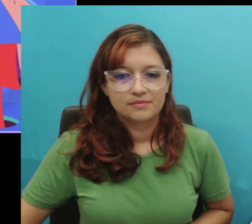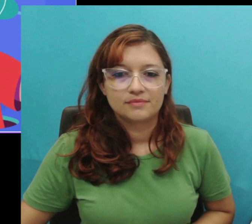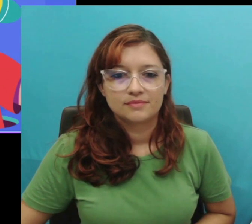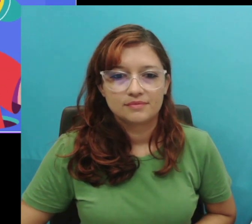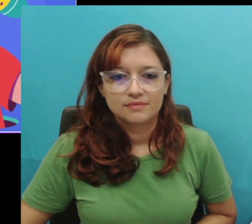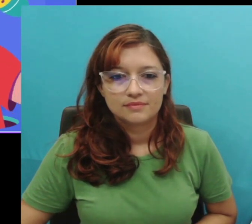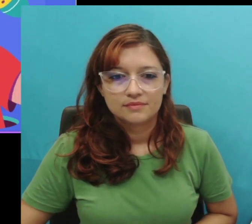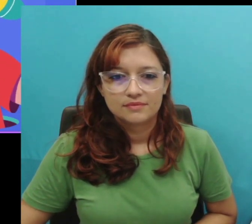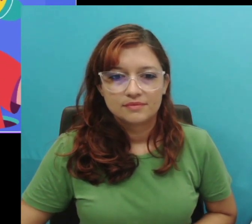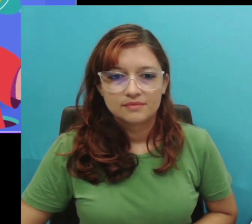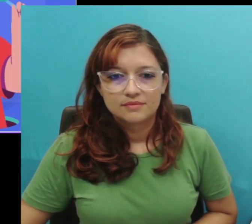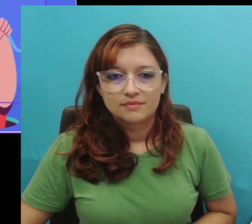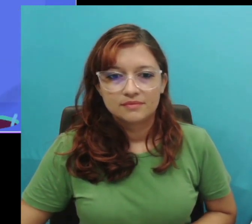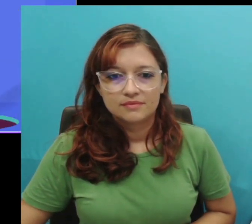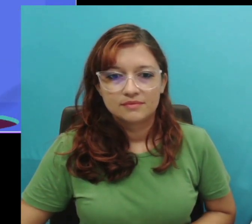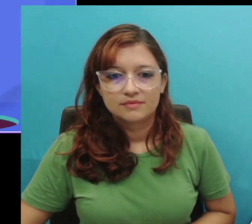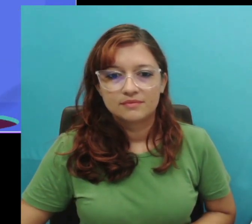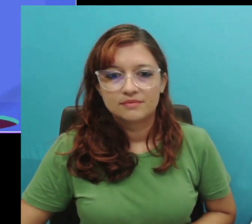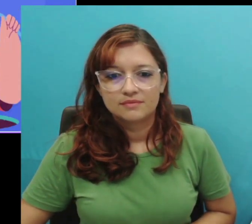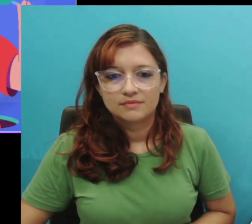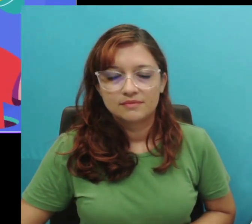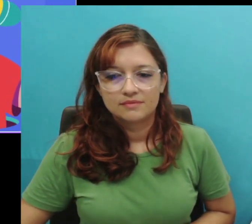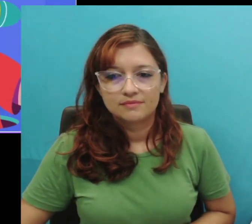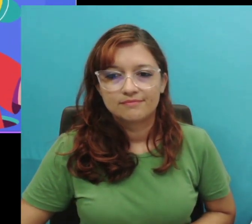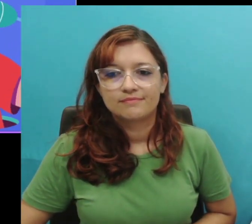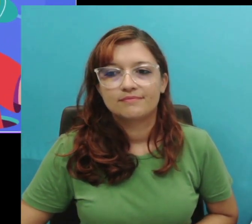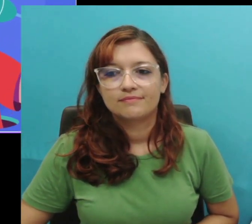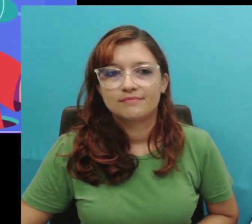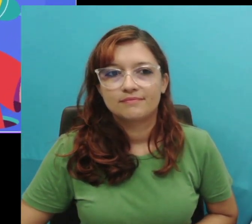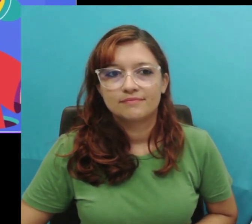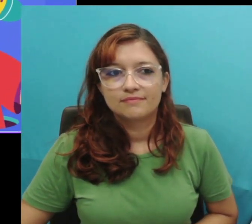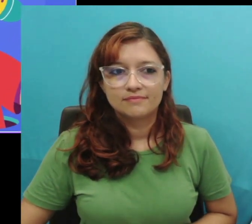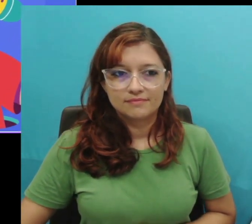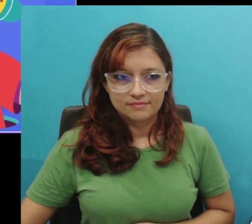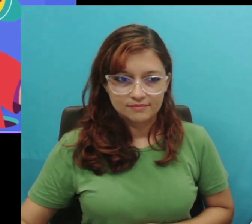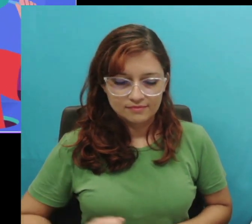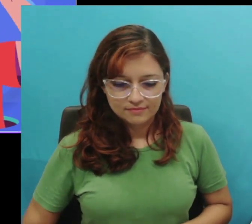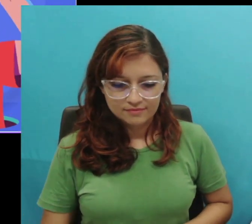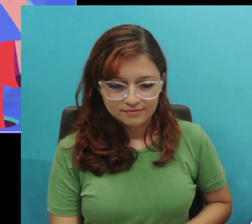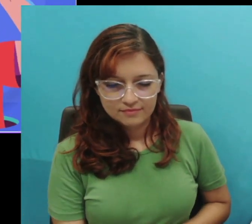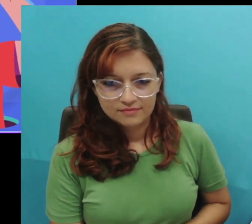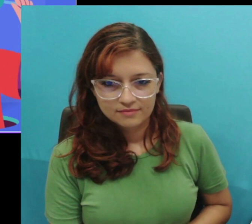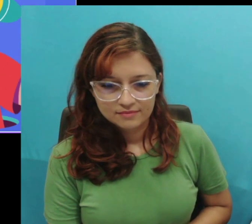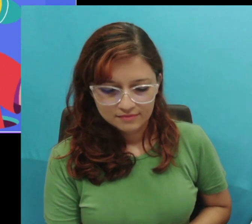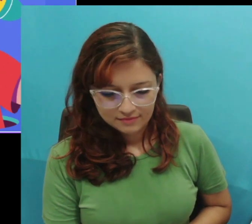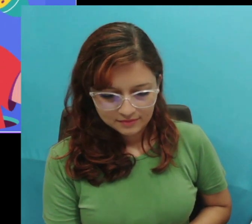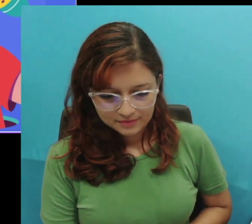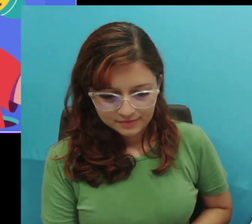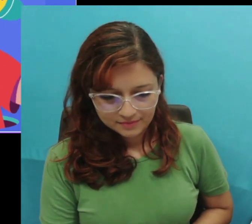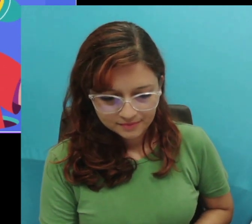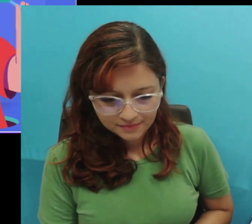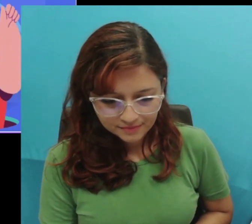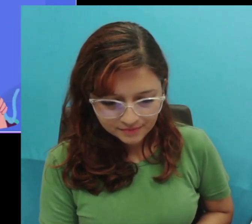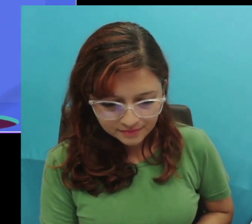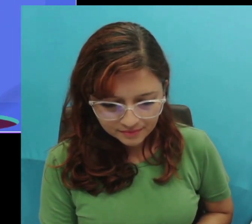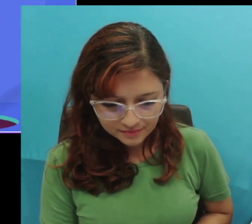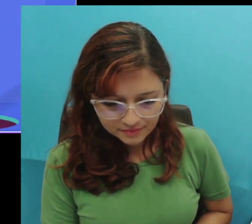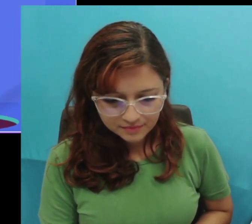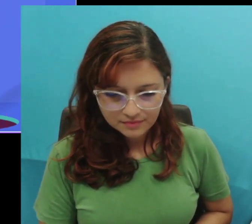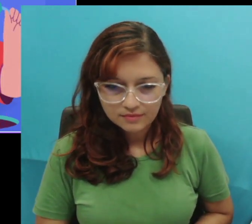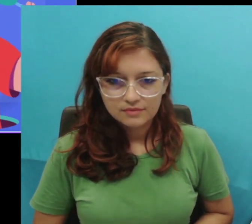Esses aqui são os autores: José Carlos da Silva e Adriana Gomes Dickmann.